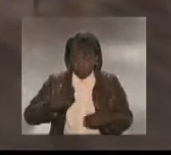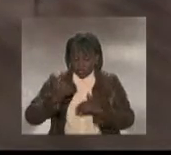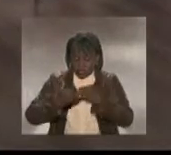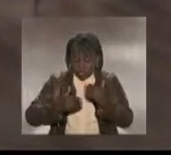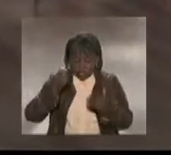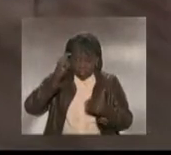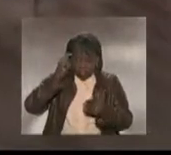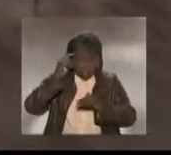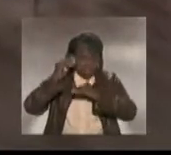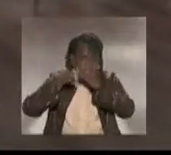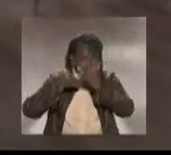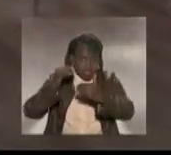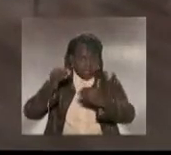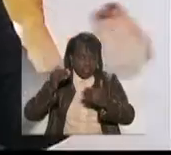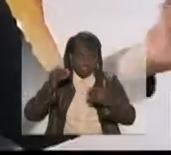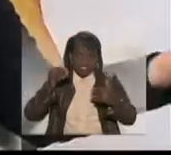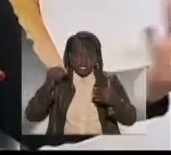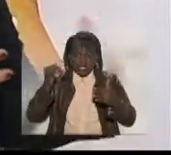essa